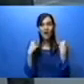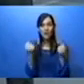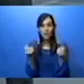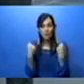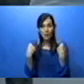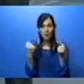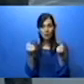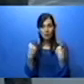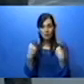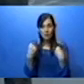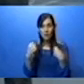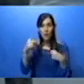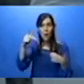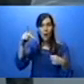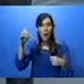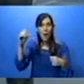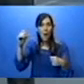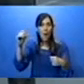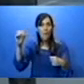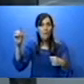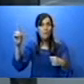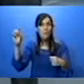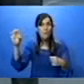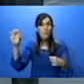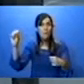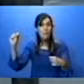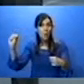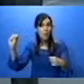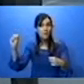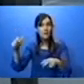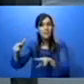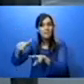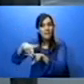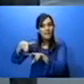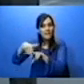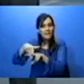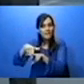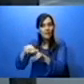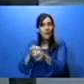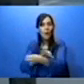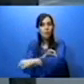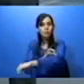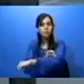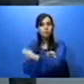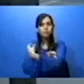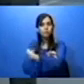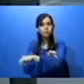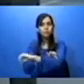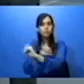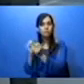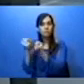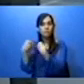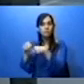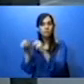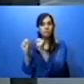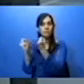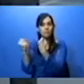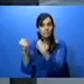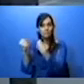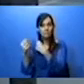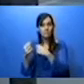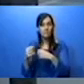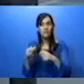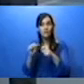Animais que apresentam articulação. A articulação é essa junta, essa dobra entre dois membros, como por exemplo, que permite esse tipo